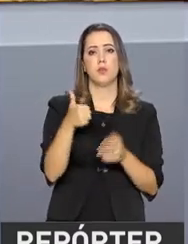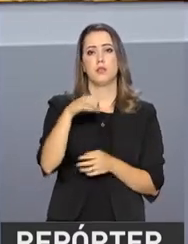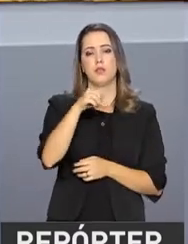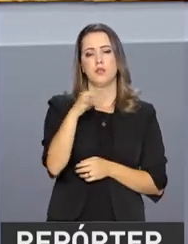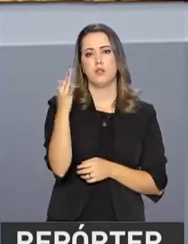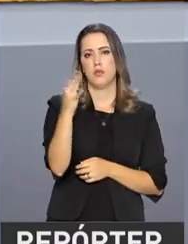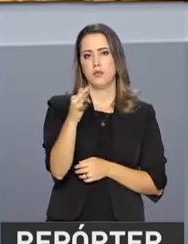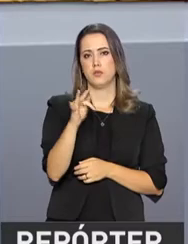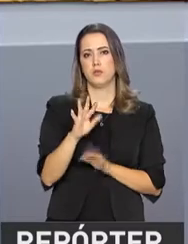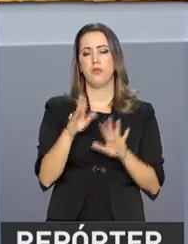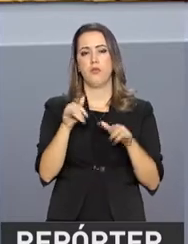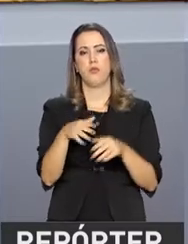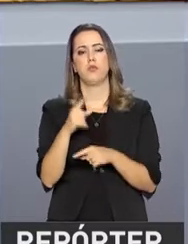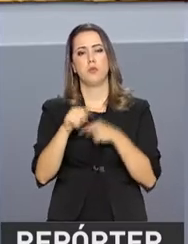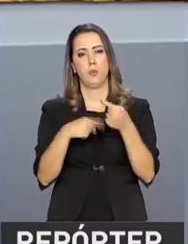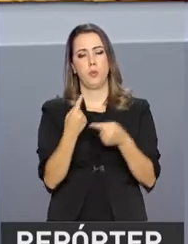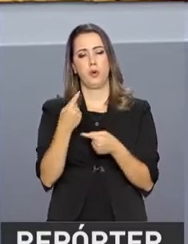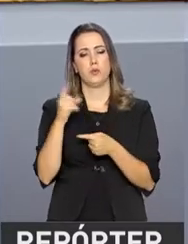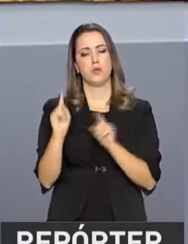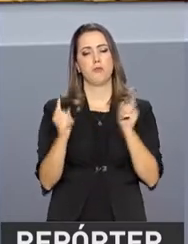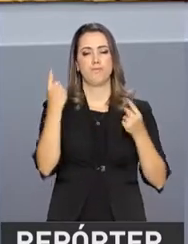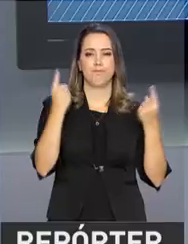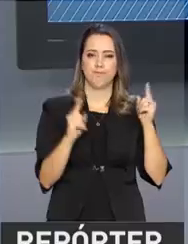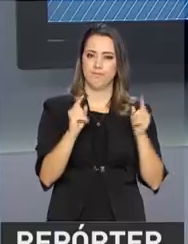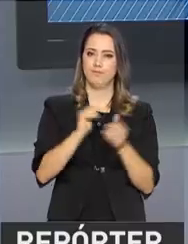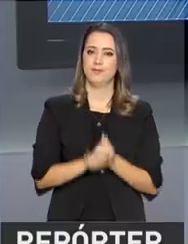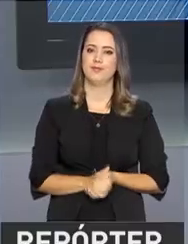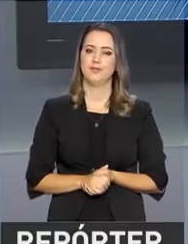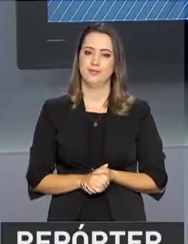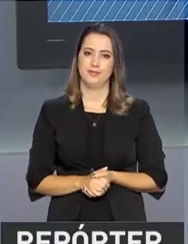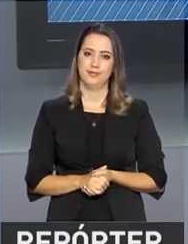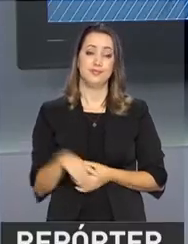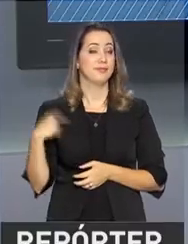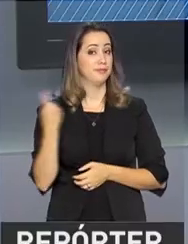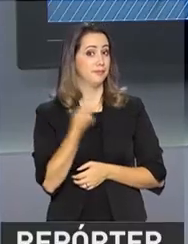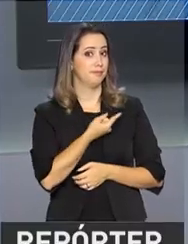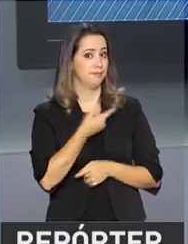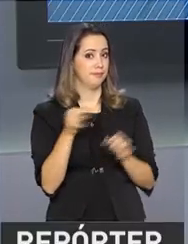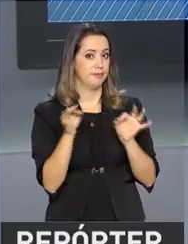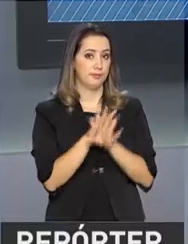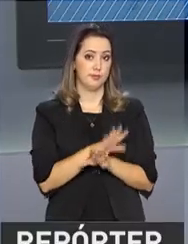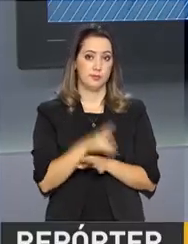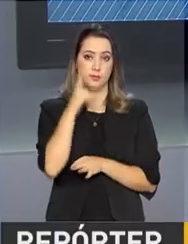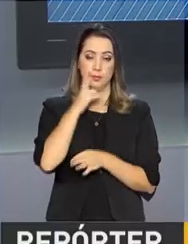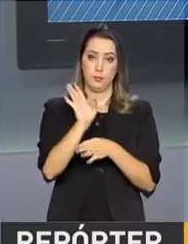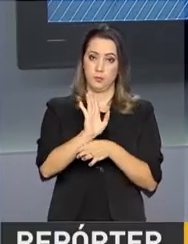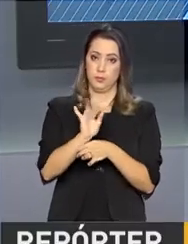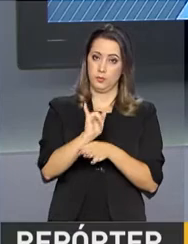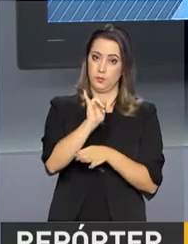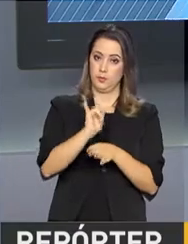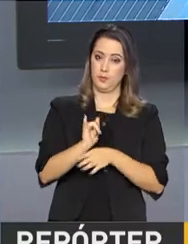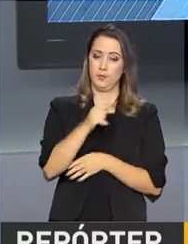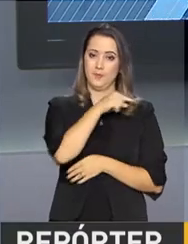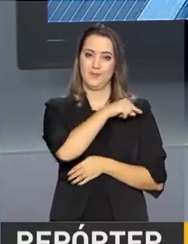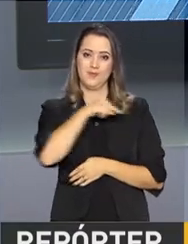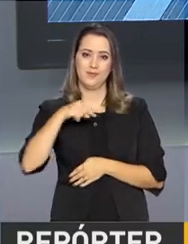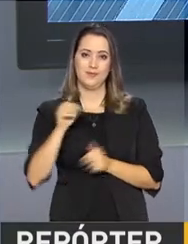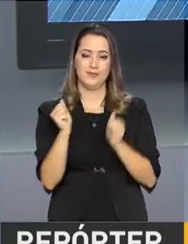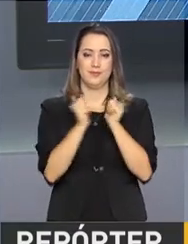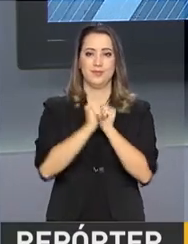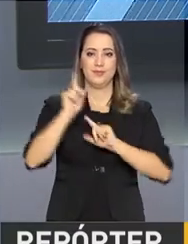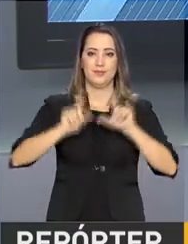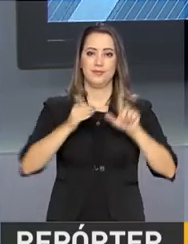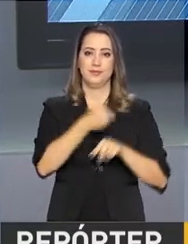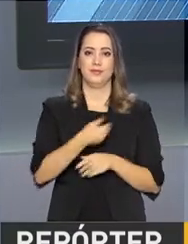final de semana após o carnaval e nós ficamos por aqui você pode rever as reportagens no youtube continue com a gente